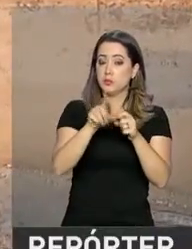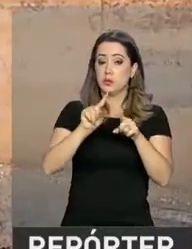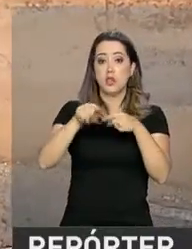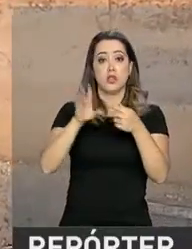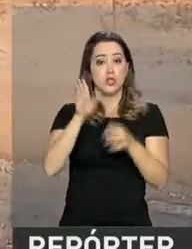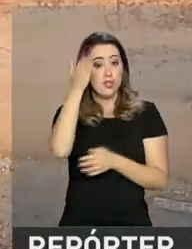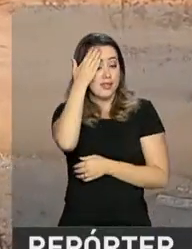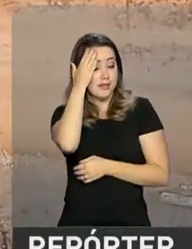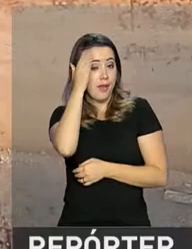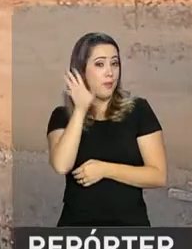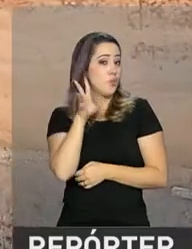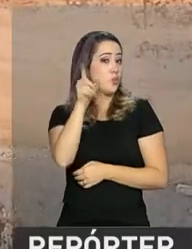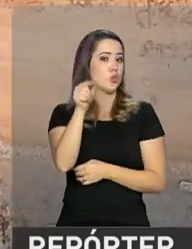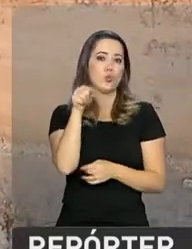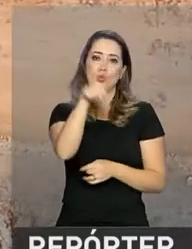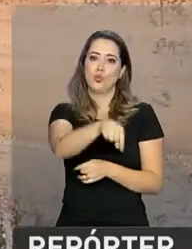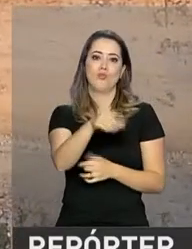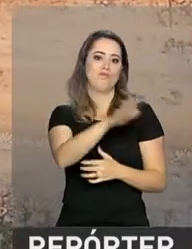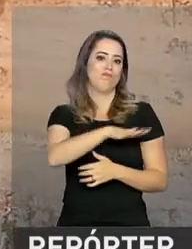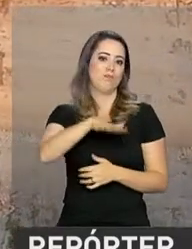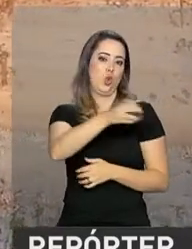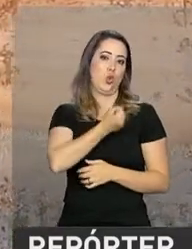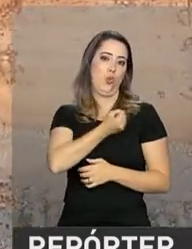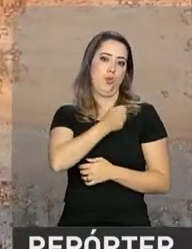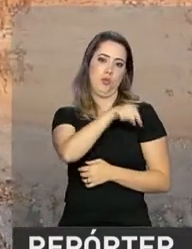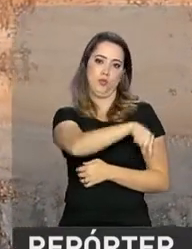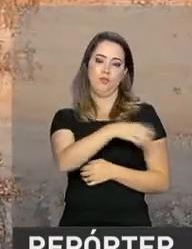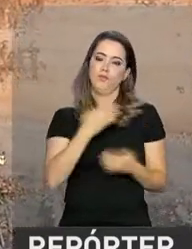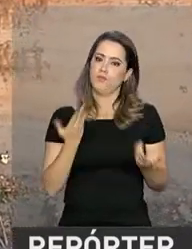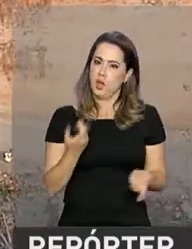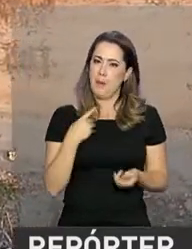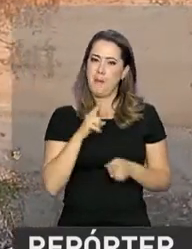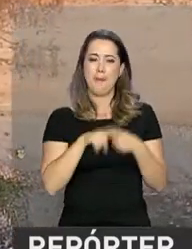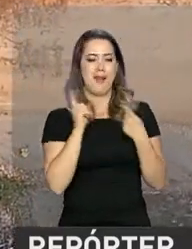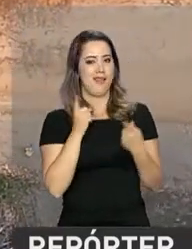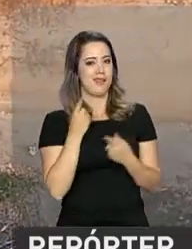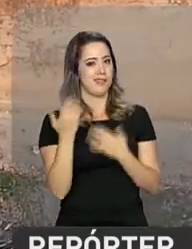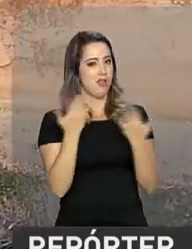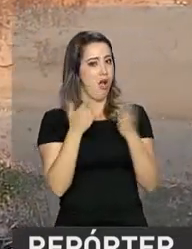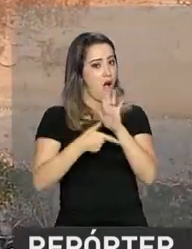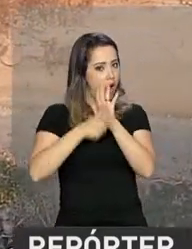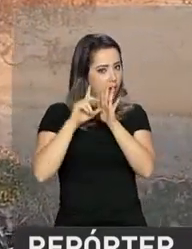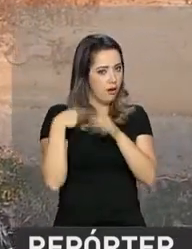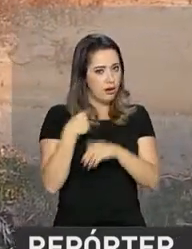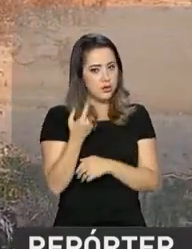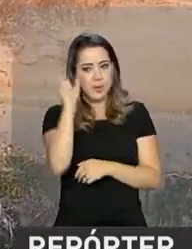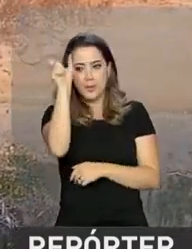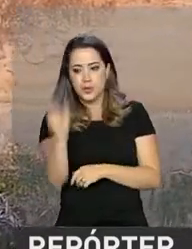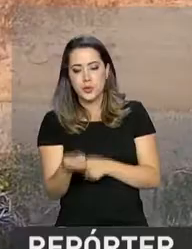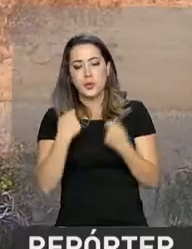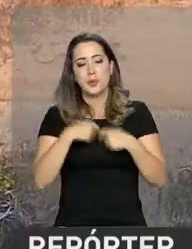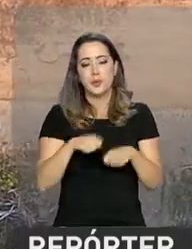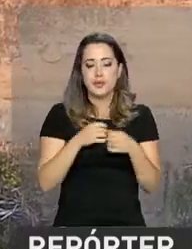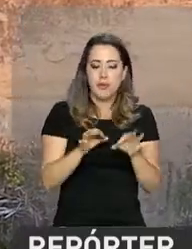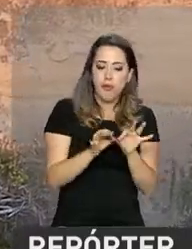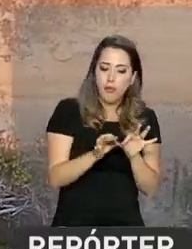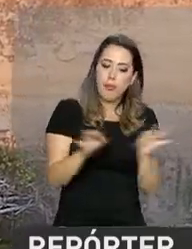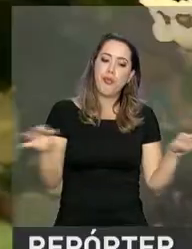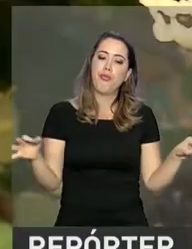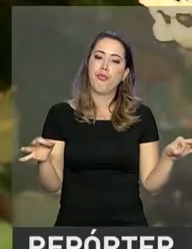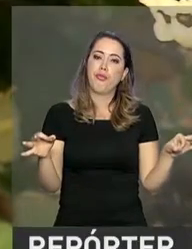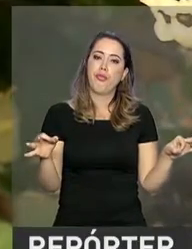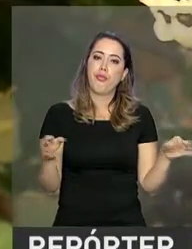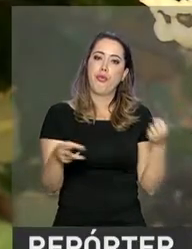se nós utilizássemos o equipe de campo para medir no método tradicional baseado na medição